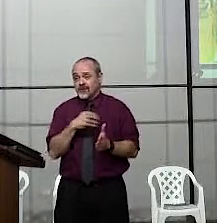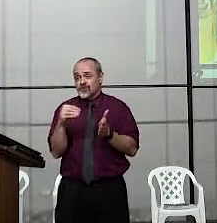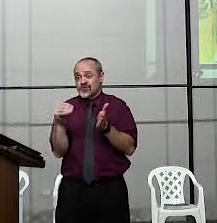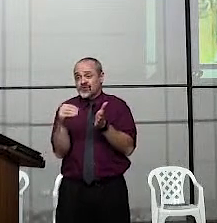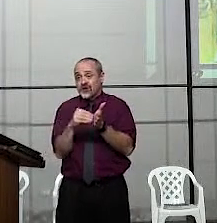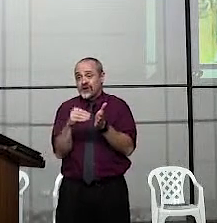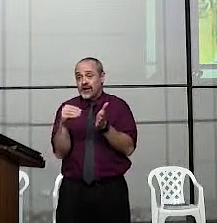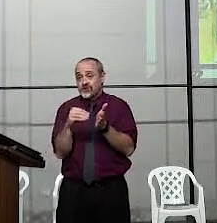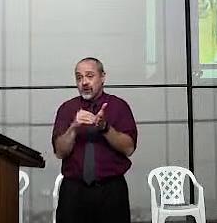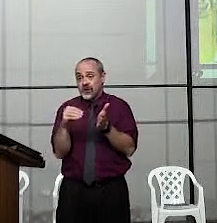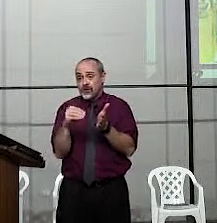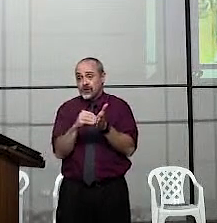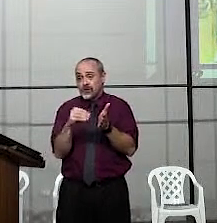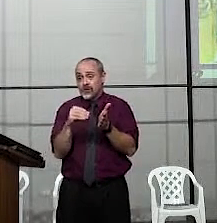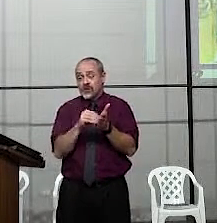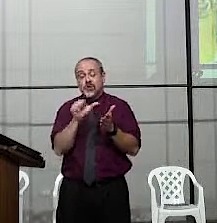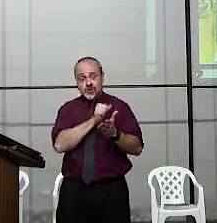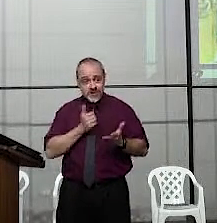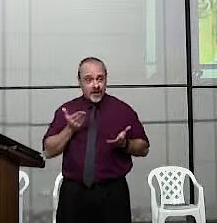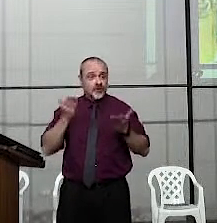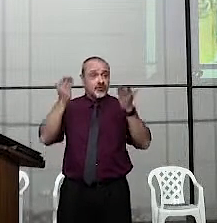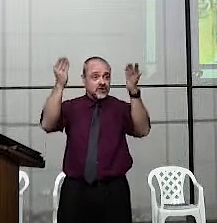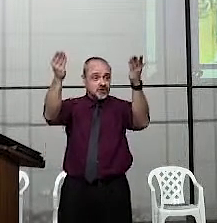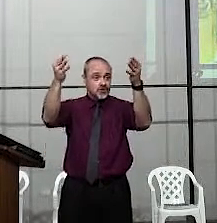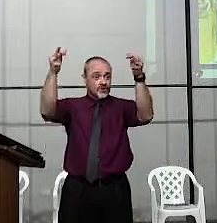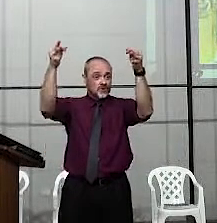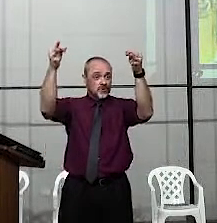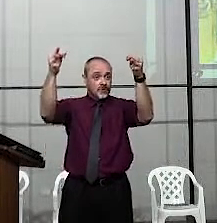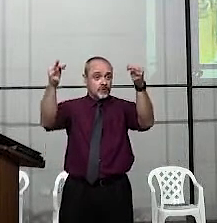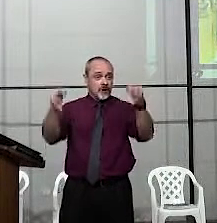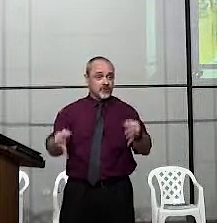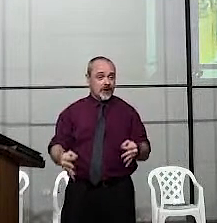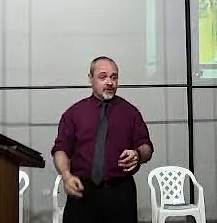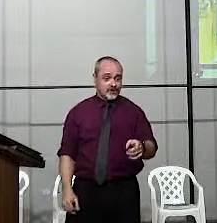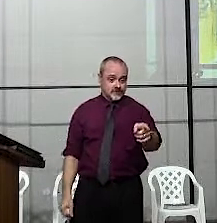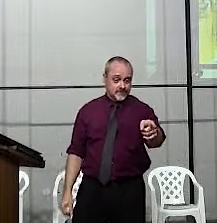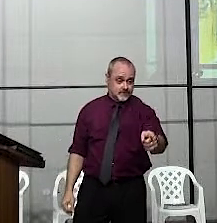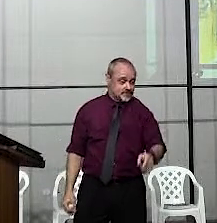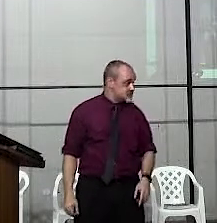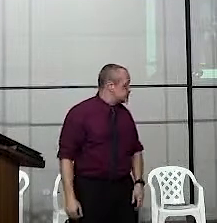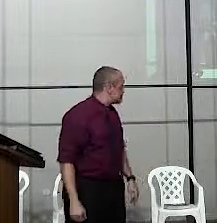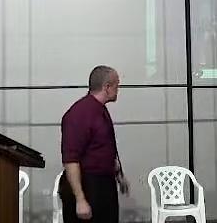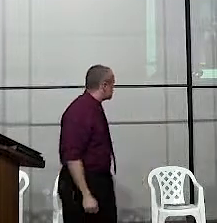nós estávamos faltando um sacrifício perfeito.